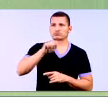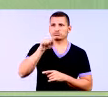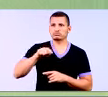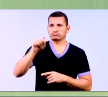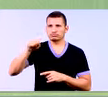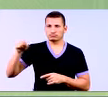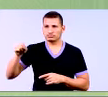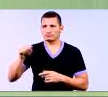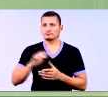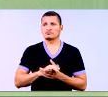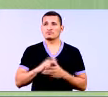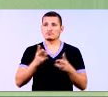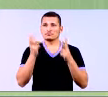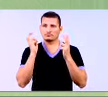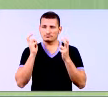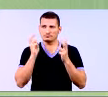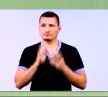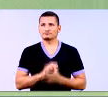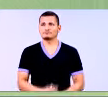estaria trabalhando. Percebem?